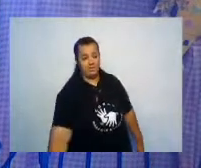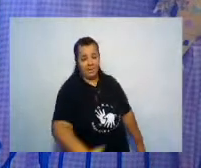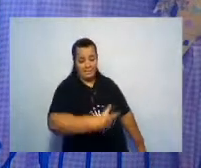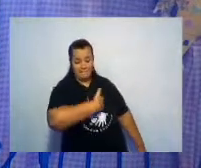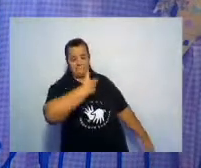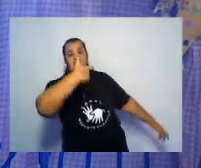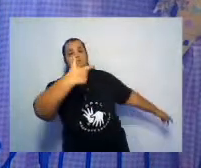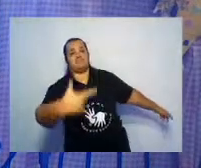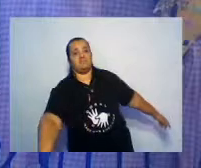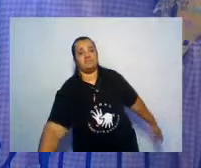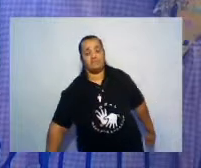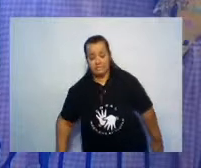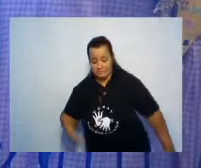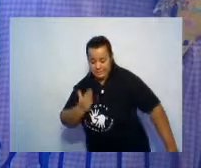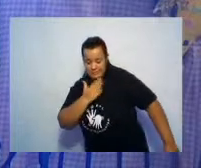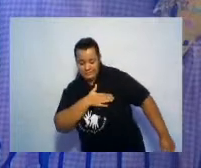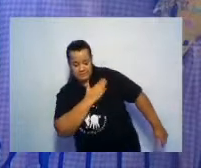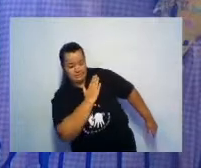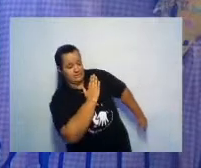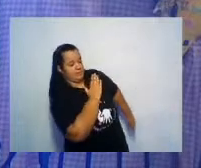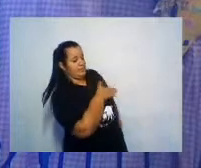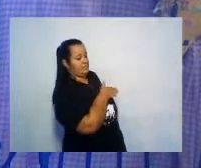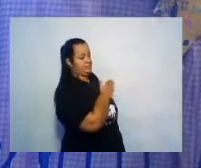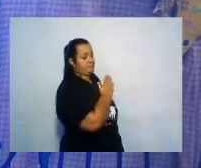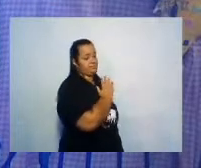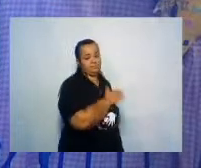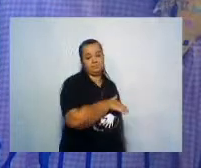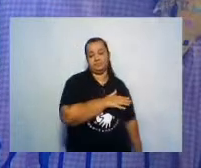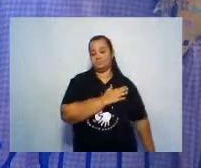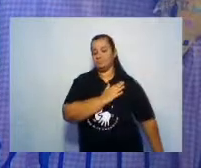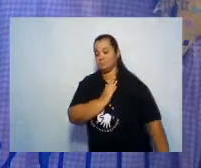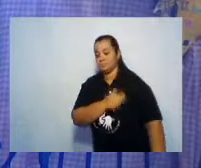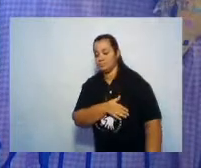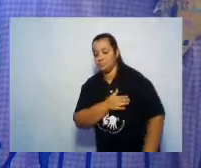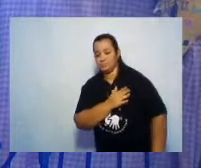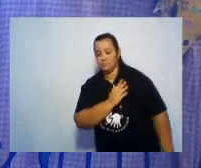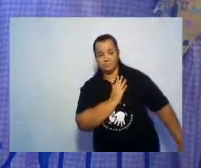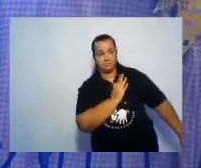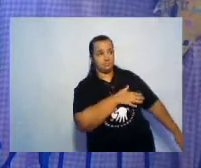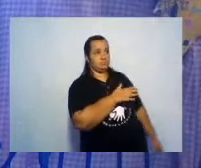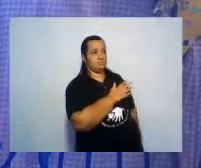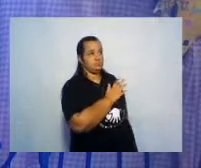amor que veio como um tiro certo no meu coração,